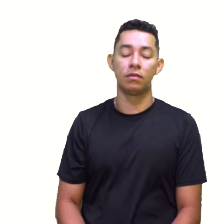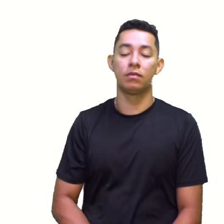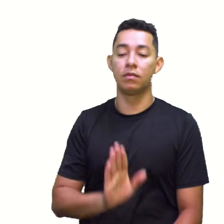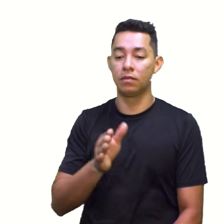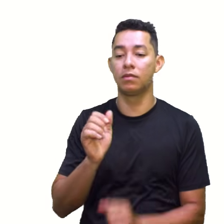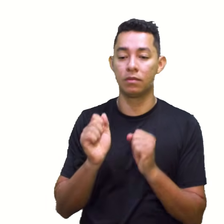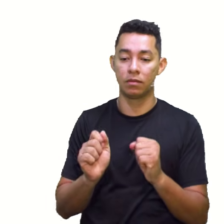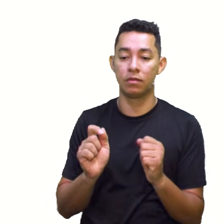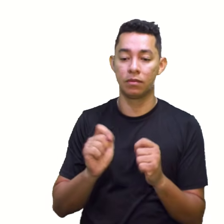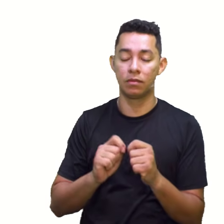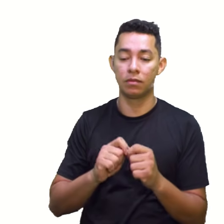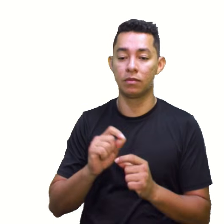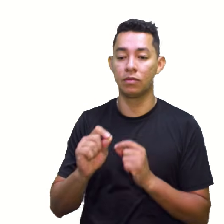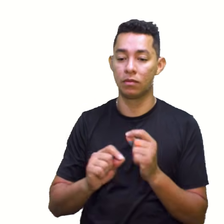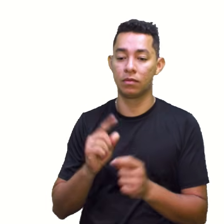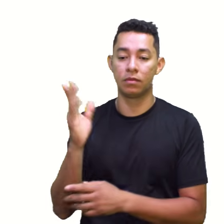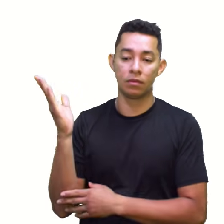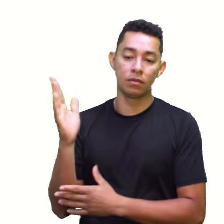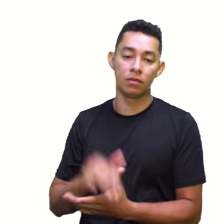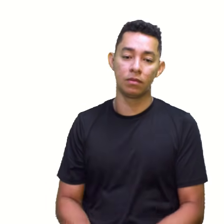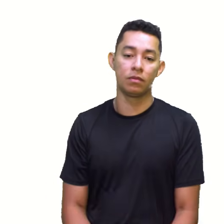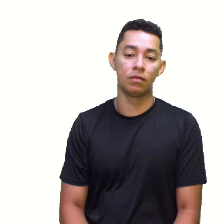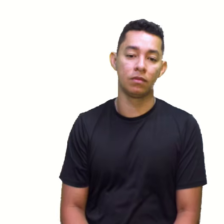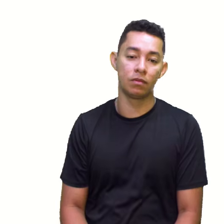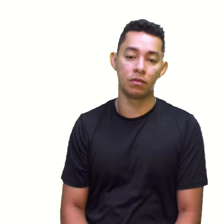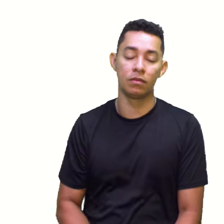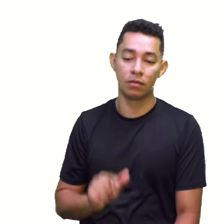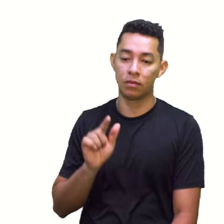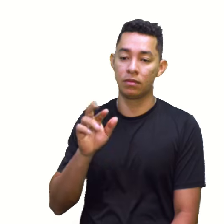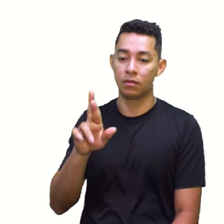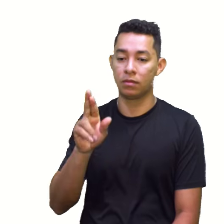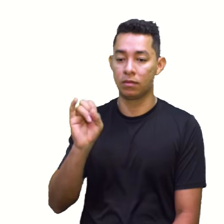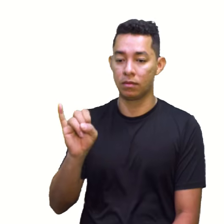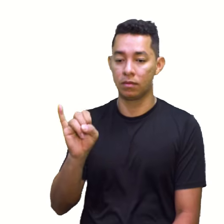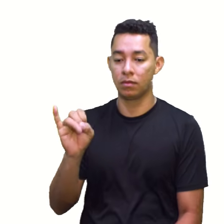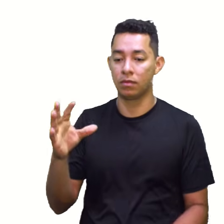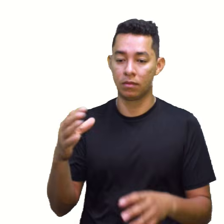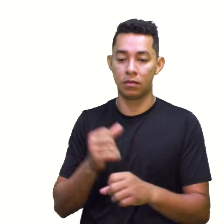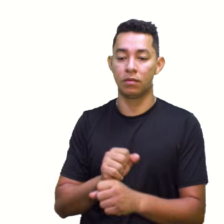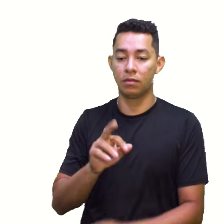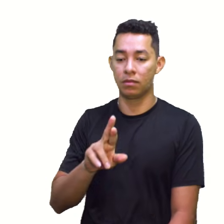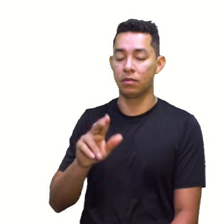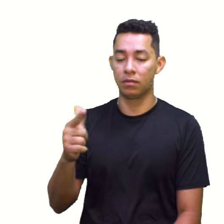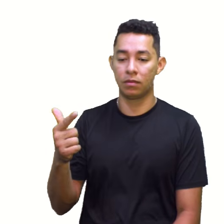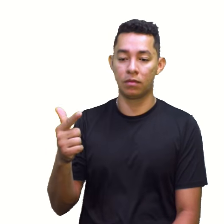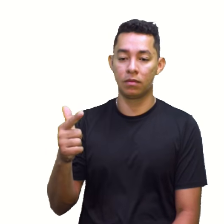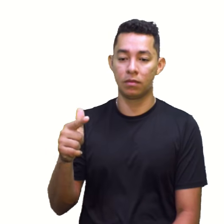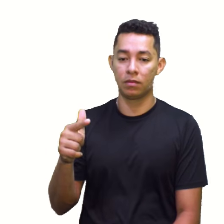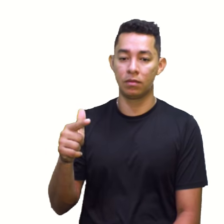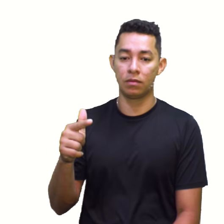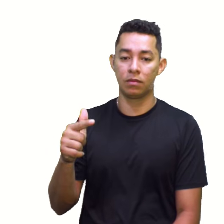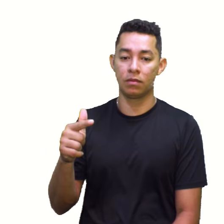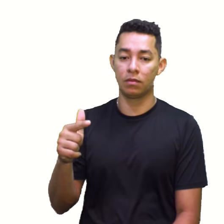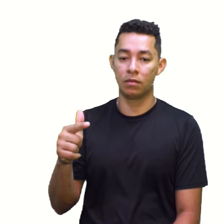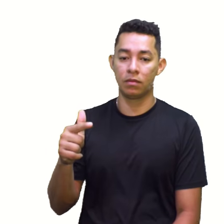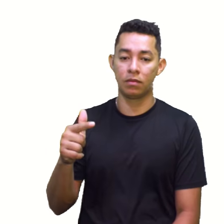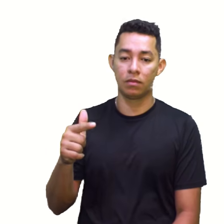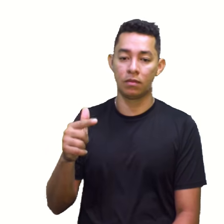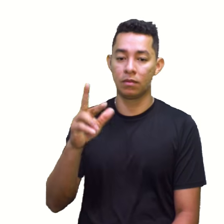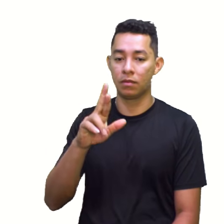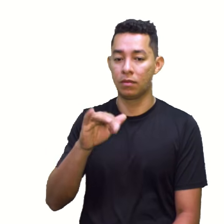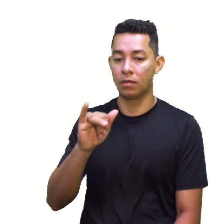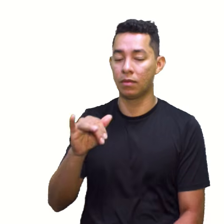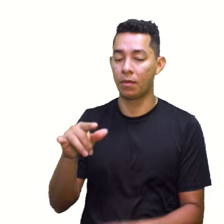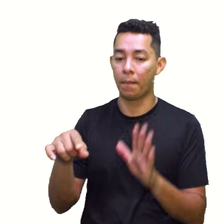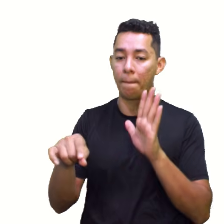posso aqui fazer o seguinte, olha só. R1 mais R2, R1